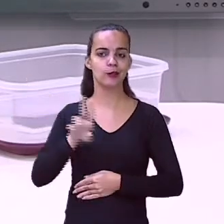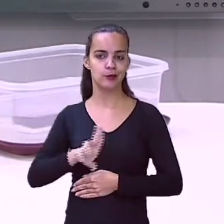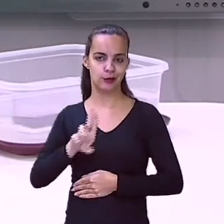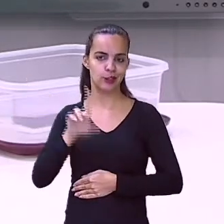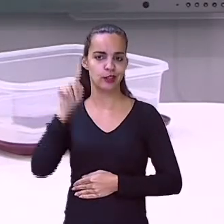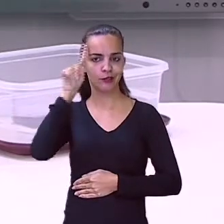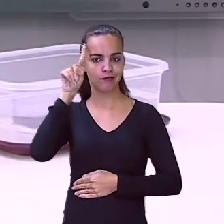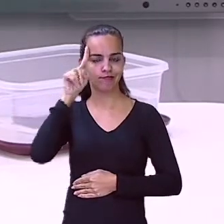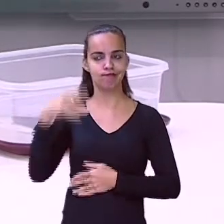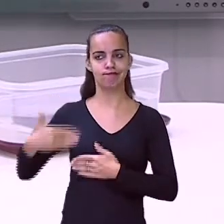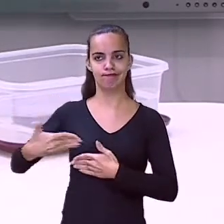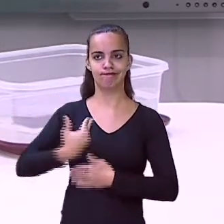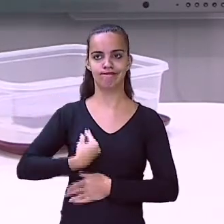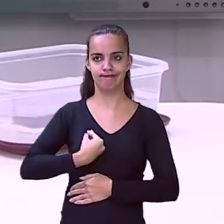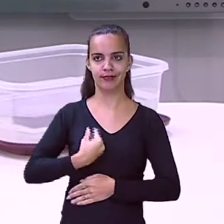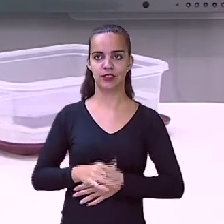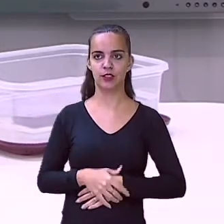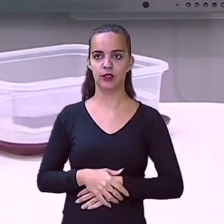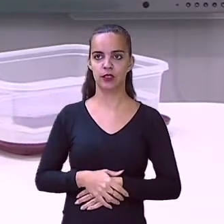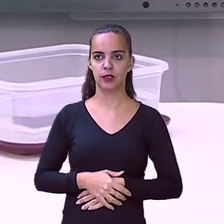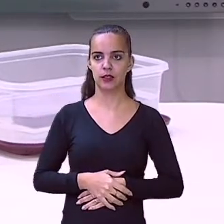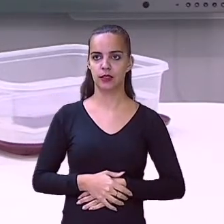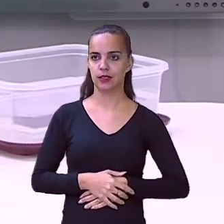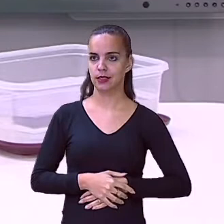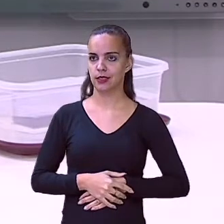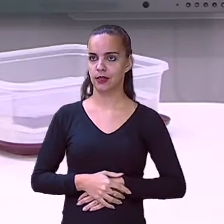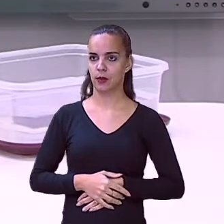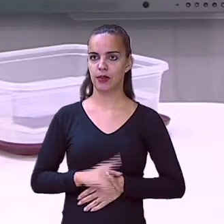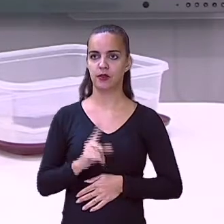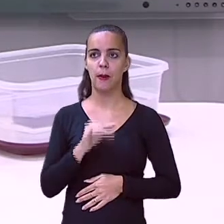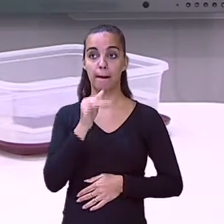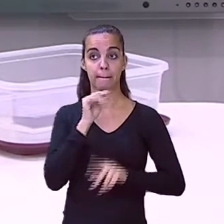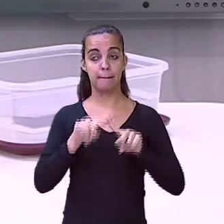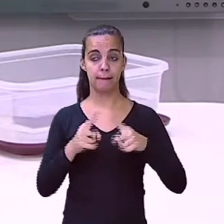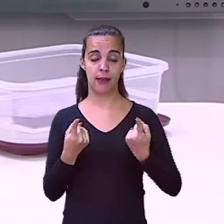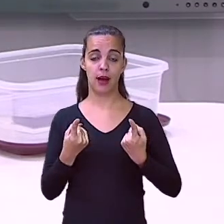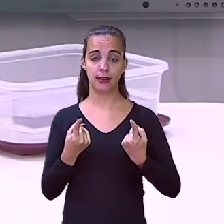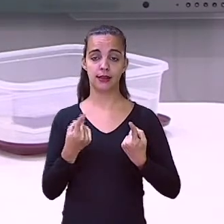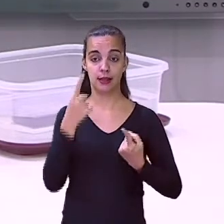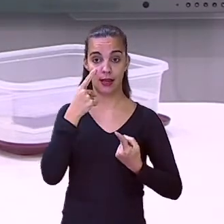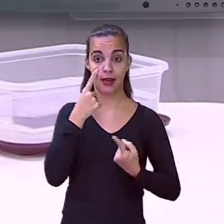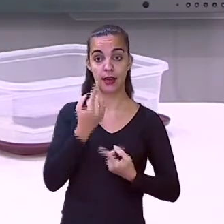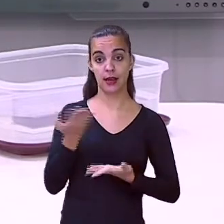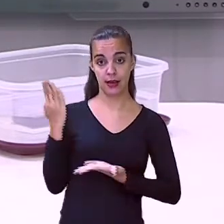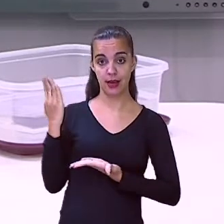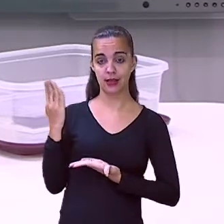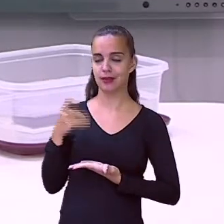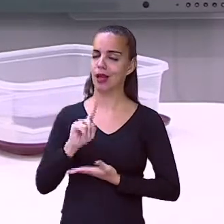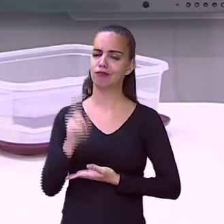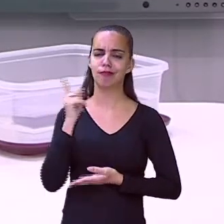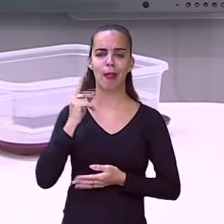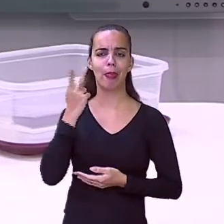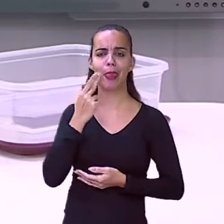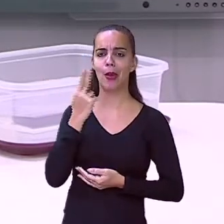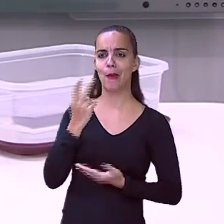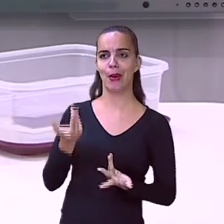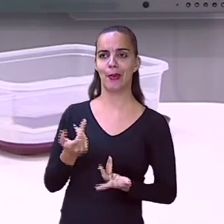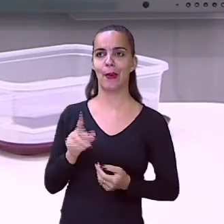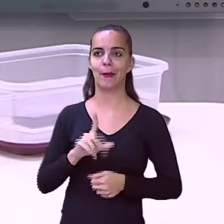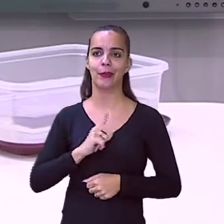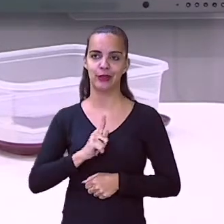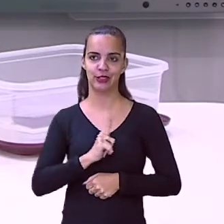casa. Mas este primeiro método não é comum na nossa casa, não. Olha, nós temos aqui